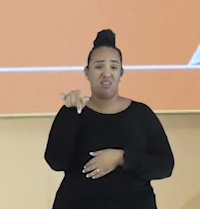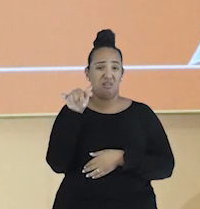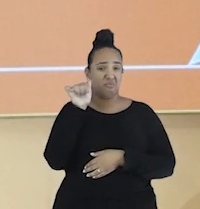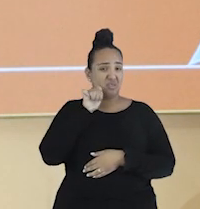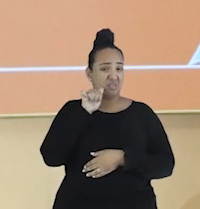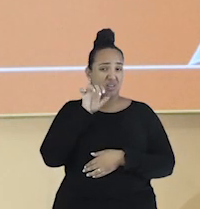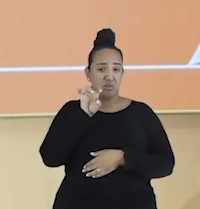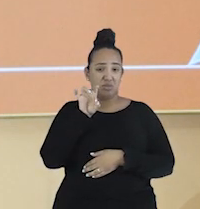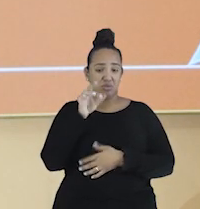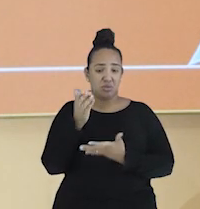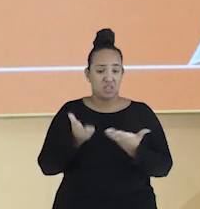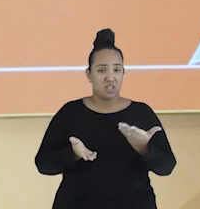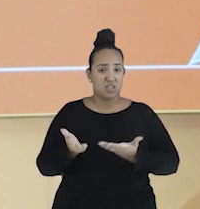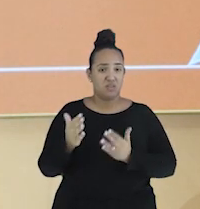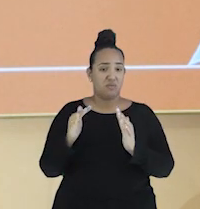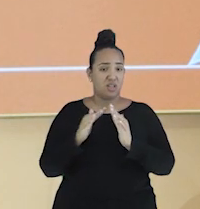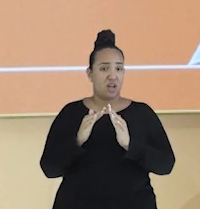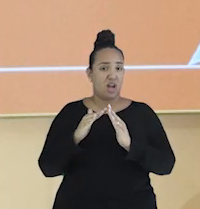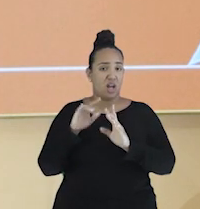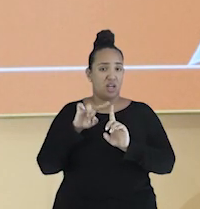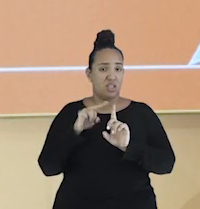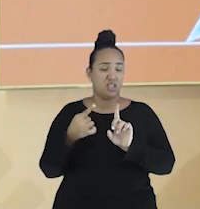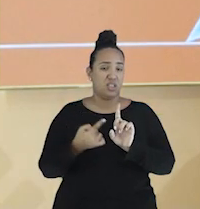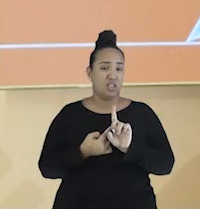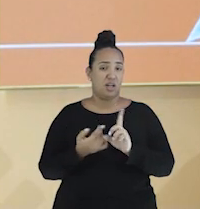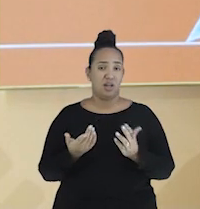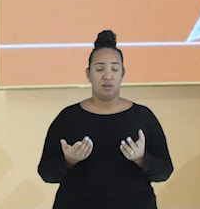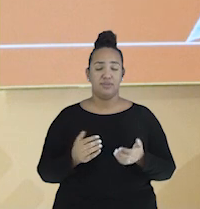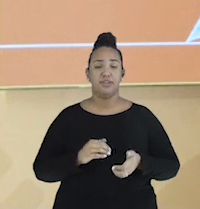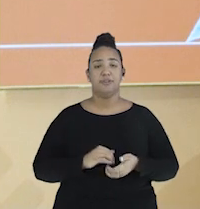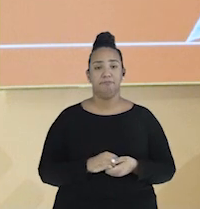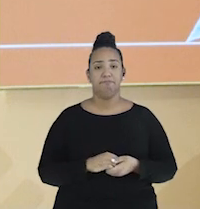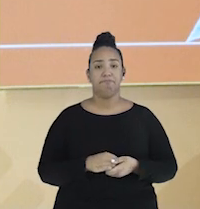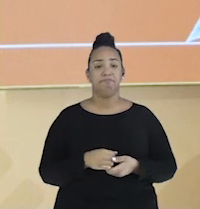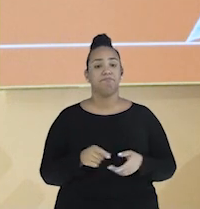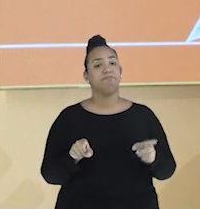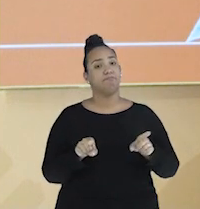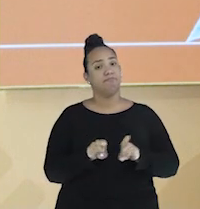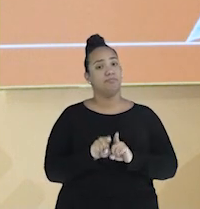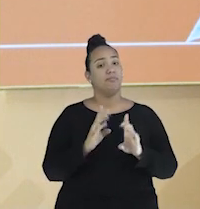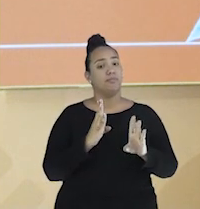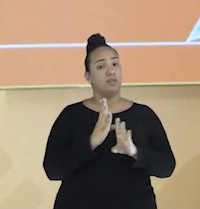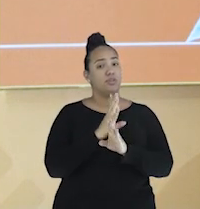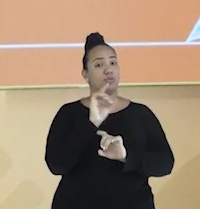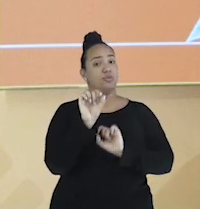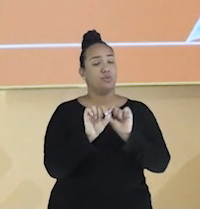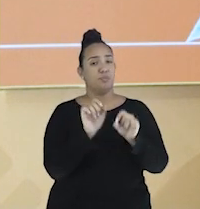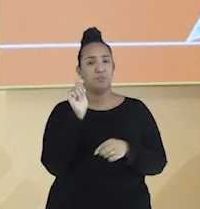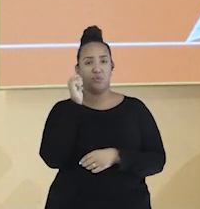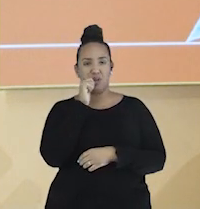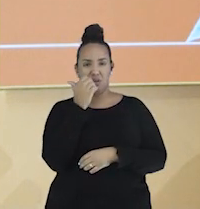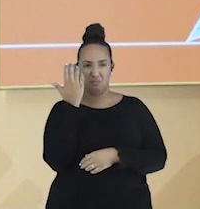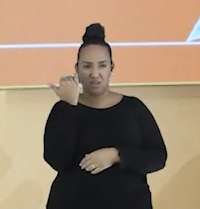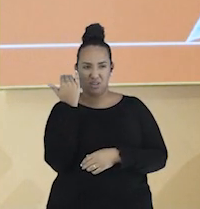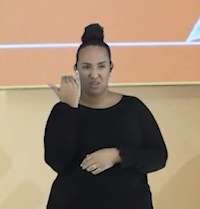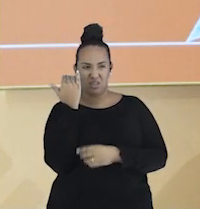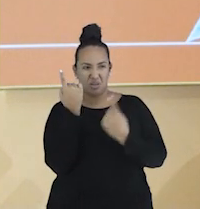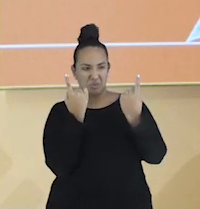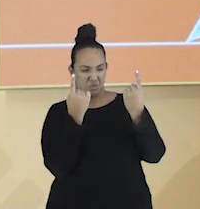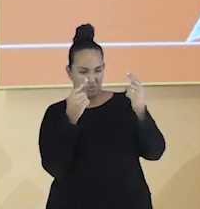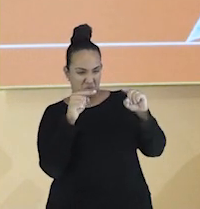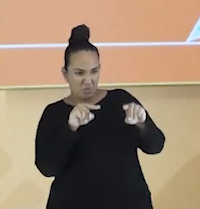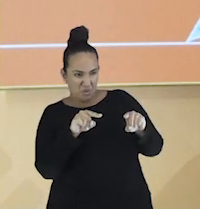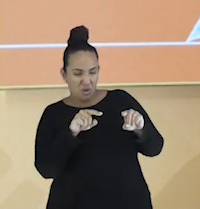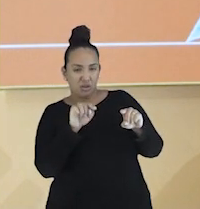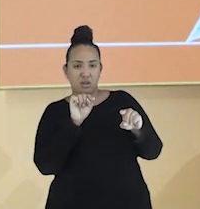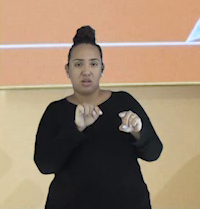como empregadas e objetos de reprodução. Descobrimos que as mulheres que fizeram questionamentos sobre